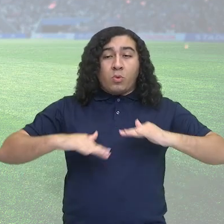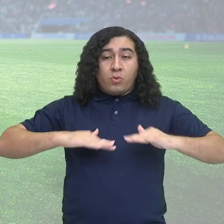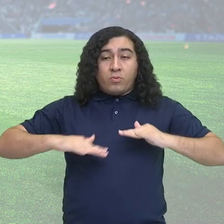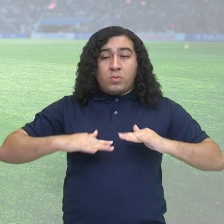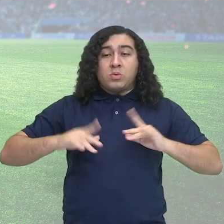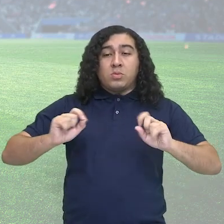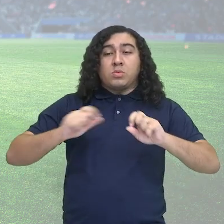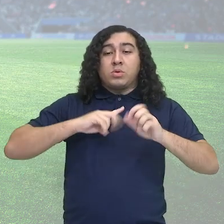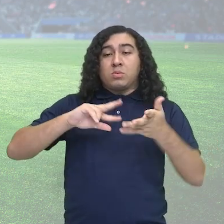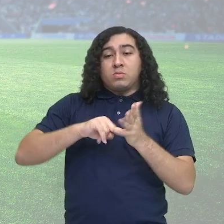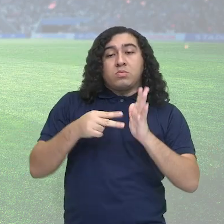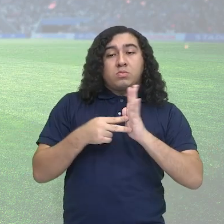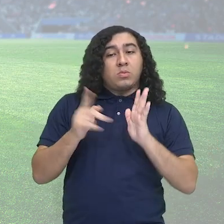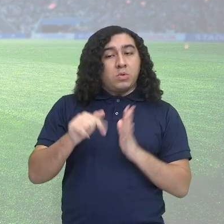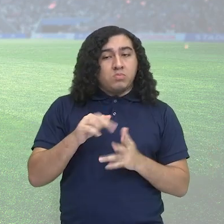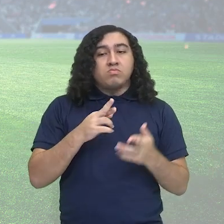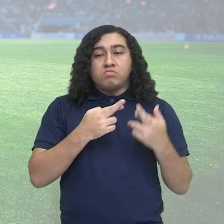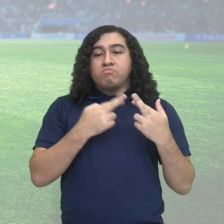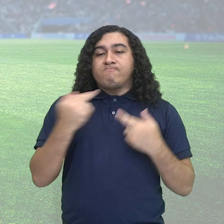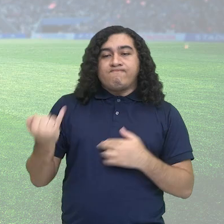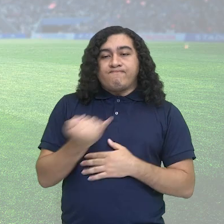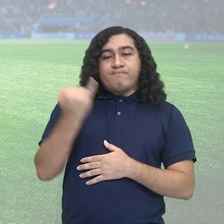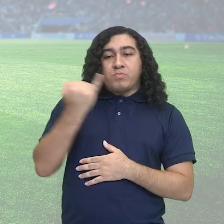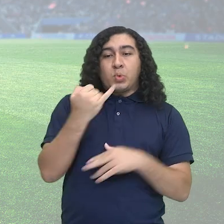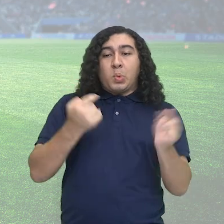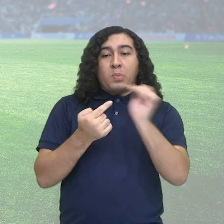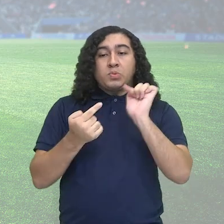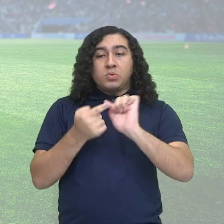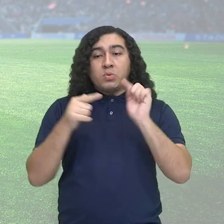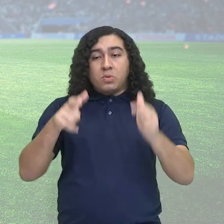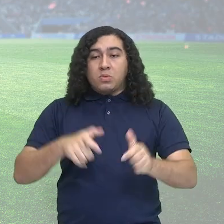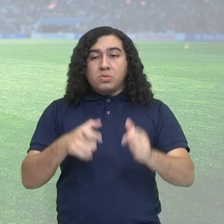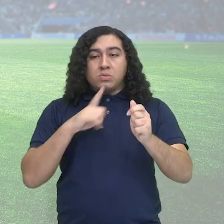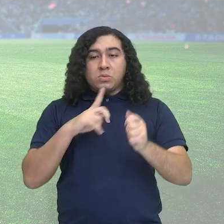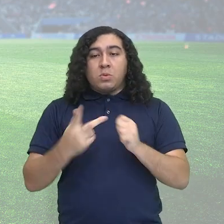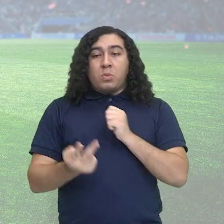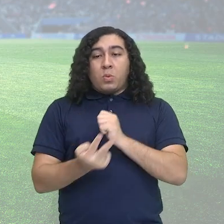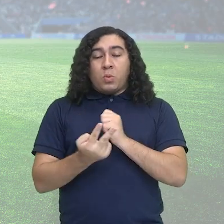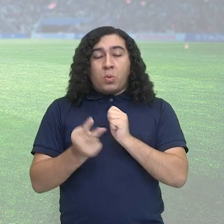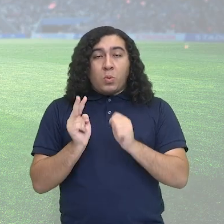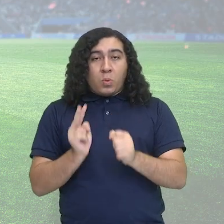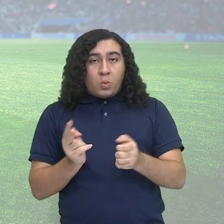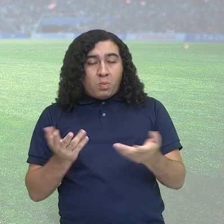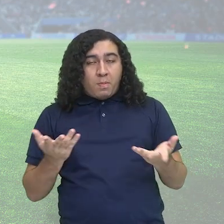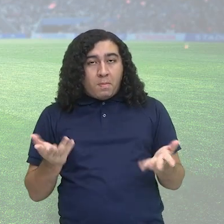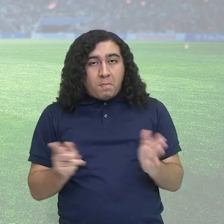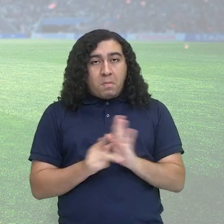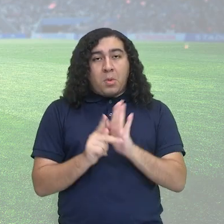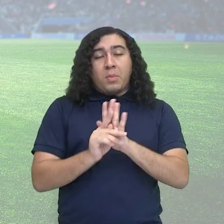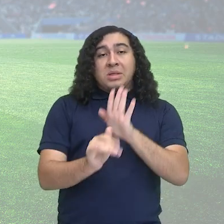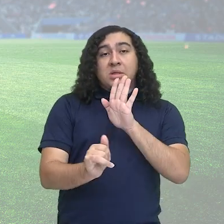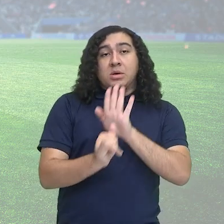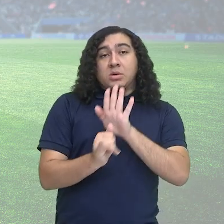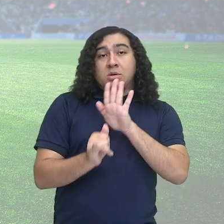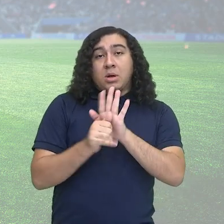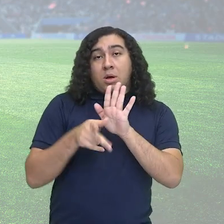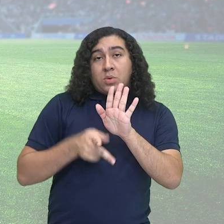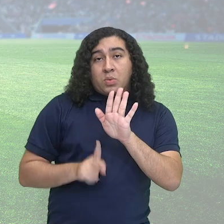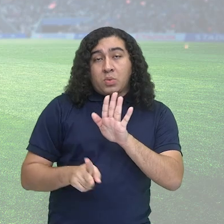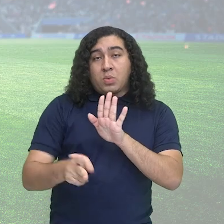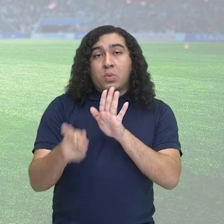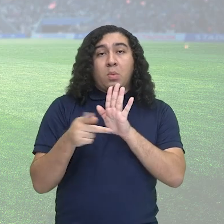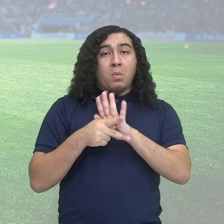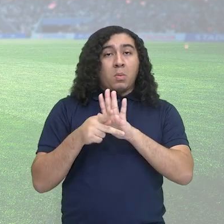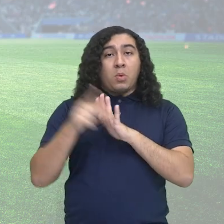movimentação desempenha um papel muito importante na preservação e também na celebração da identidade cultural de um